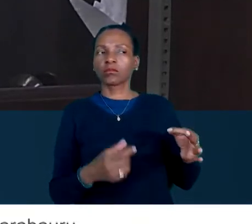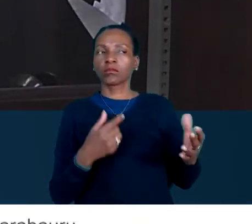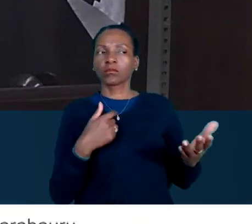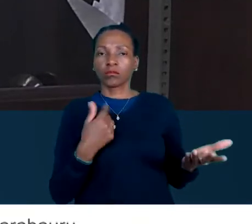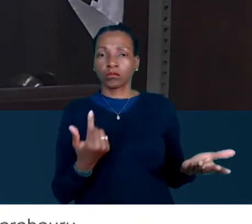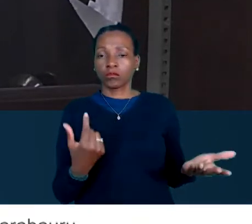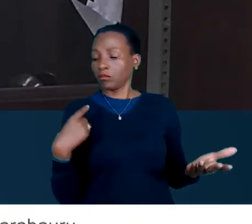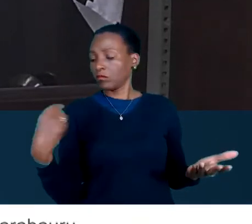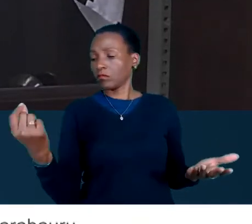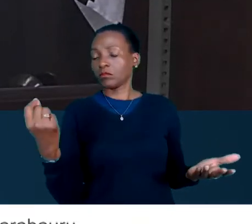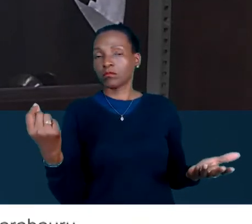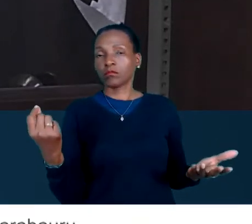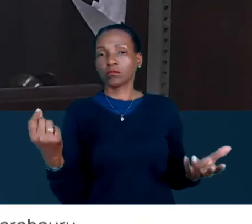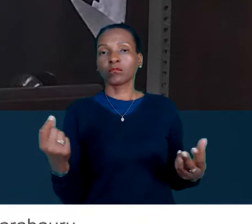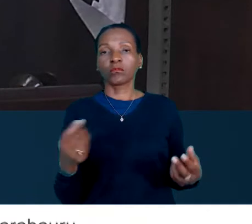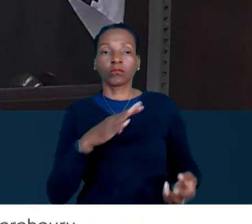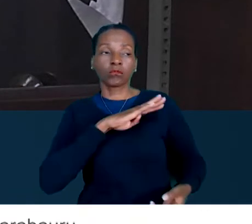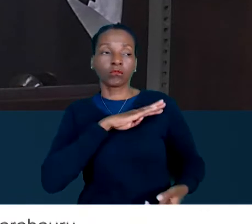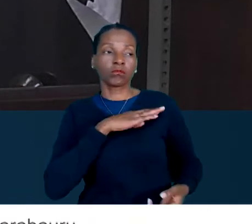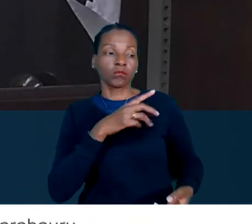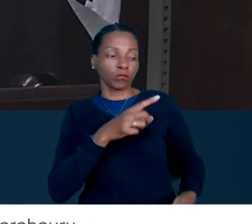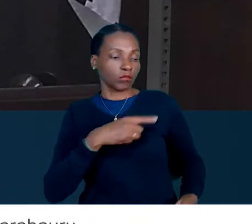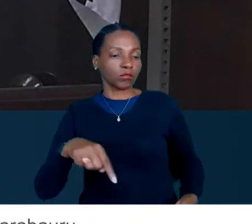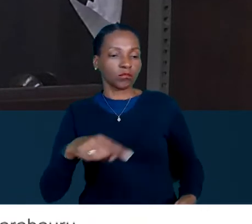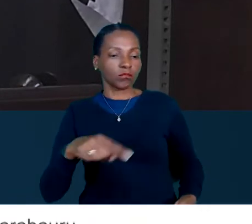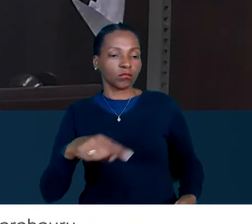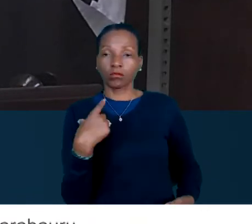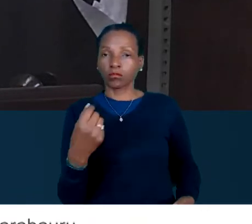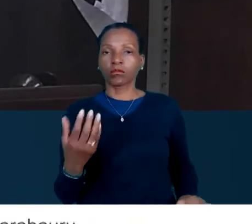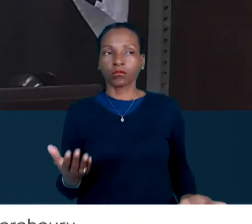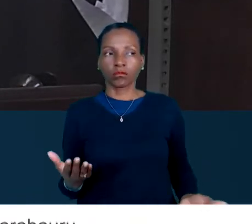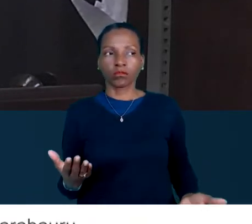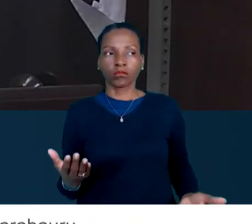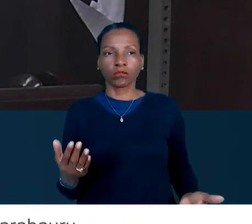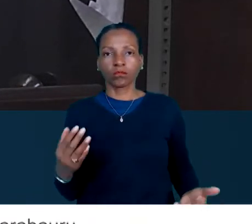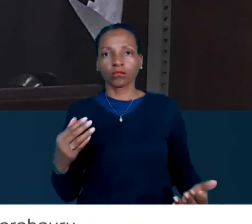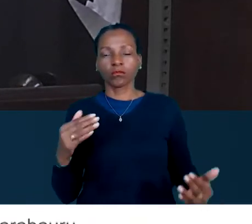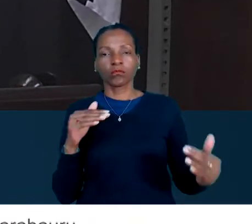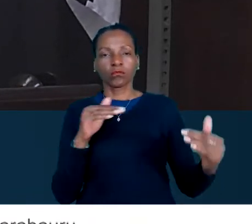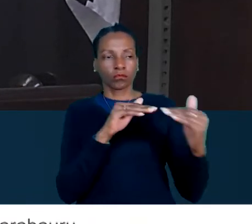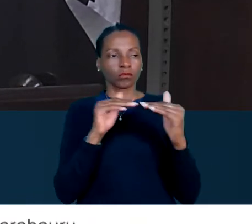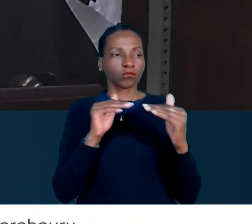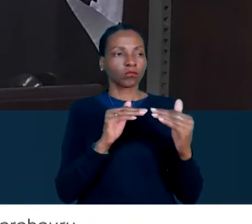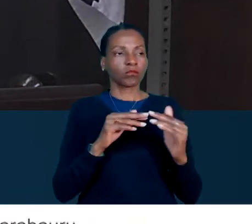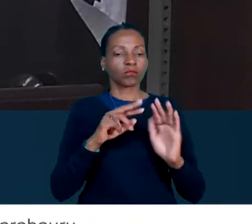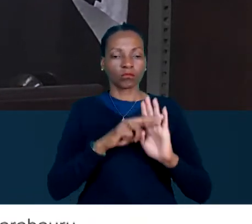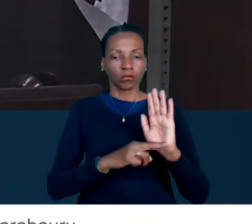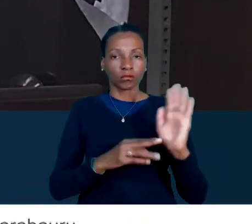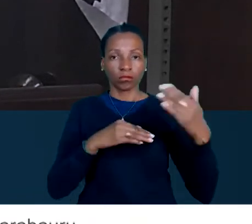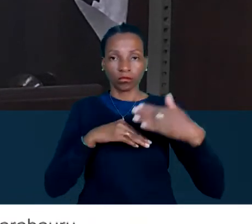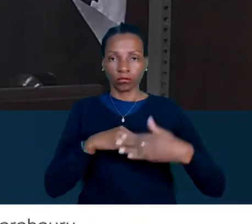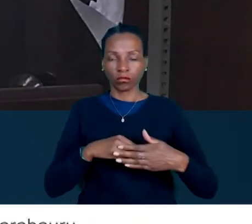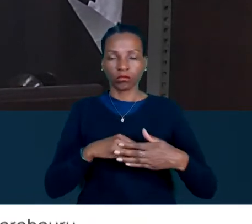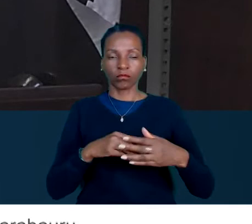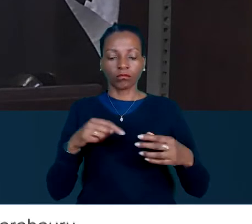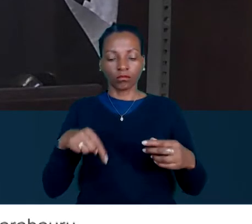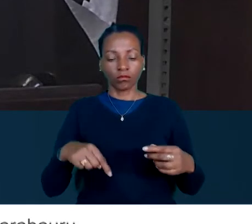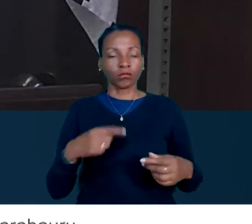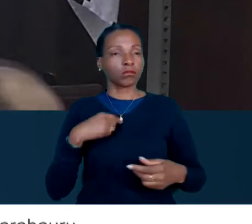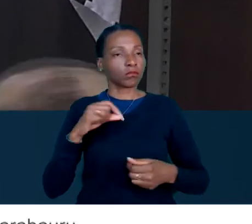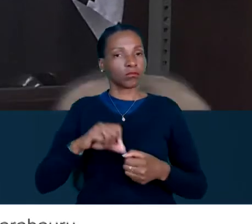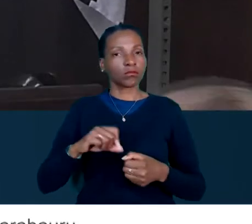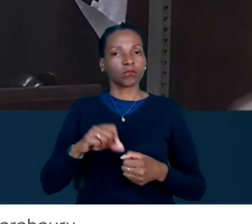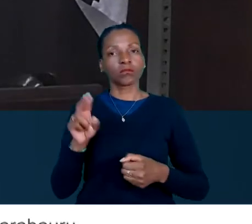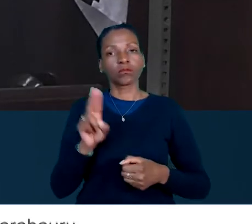nossos colegas aqui de acordo com o regimento interno assim eu faço usando das minhas atribuições e